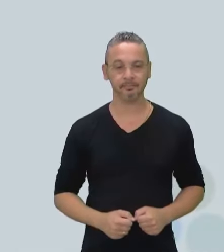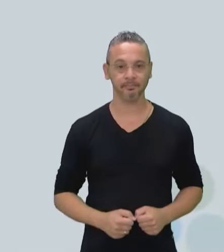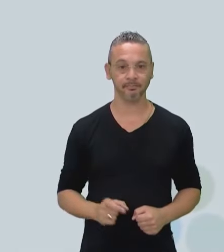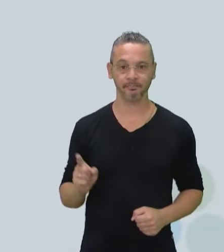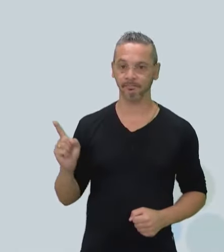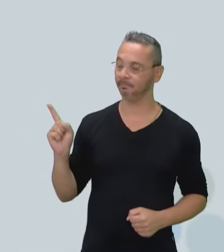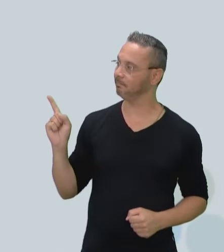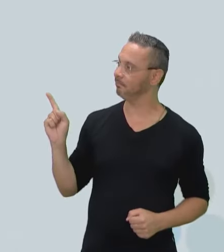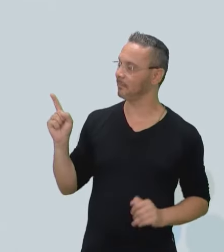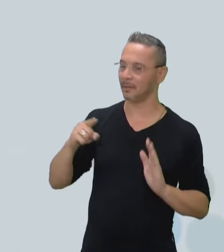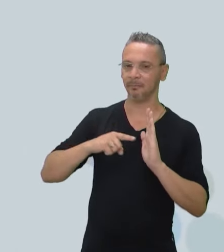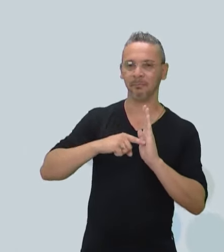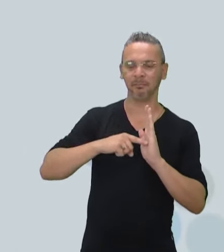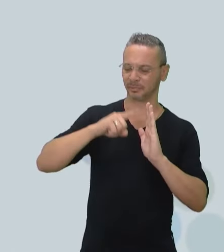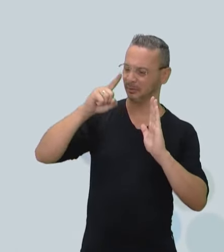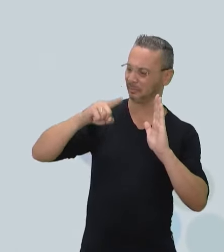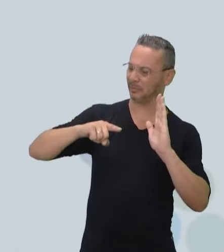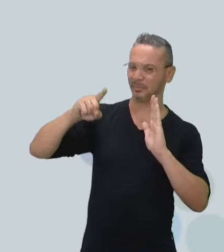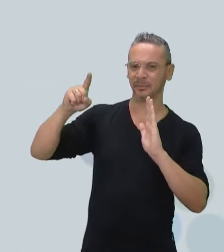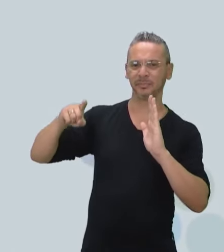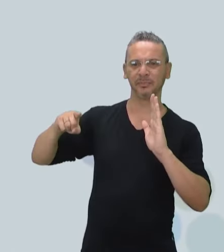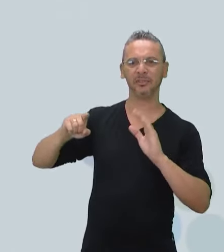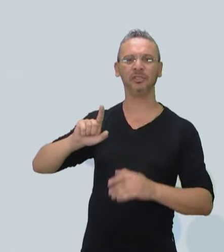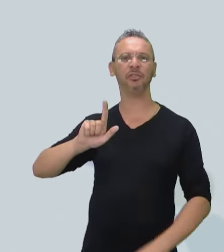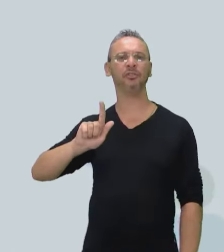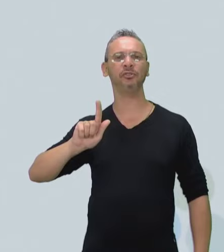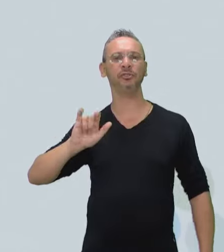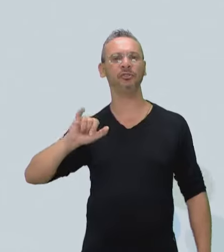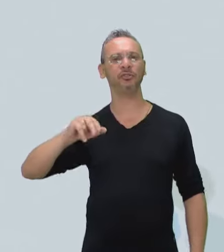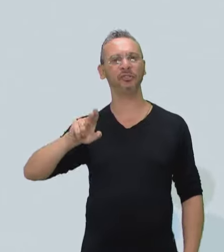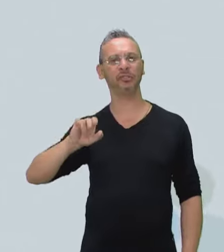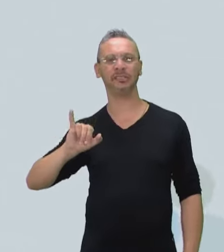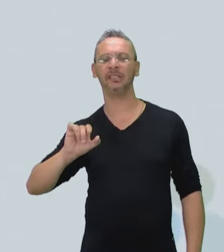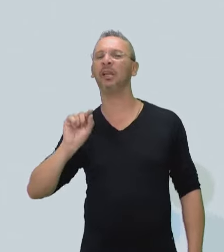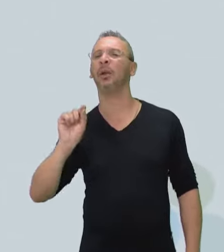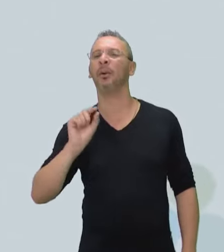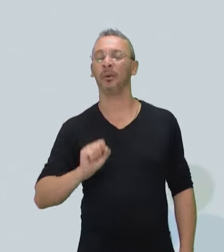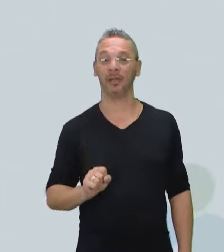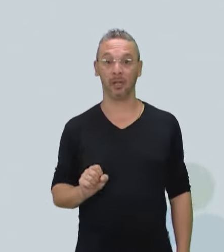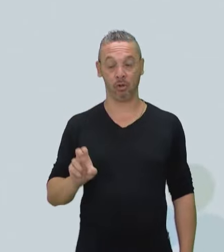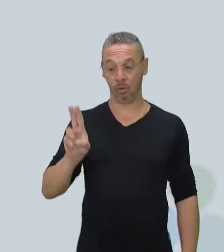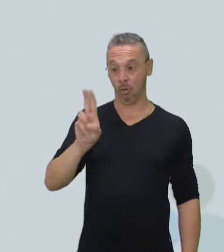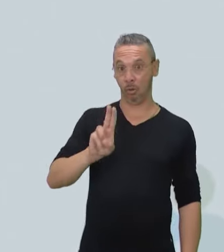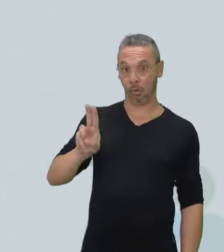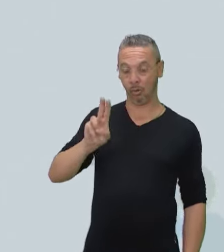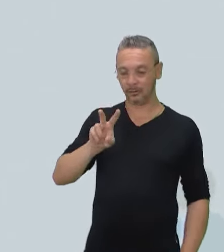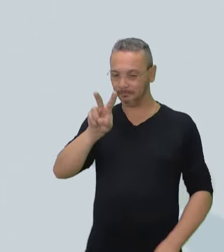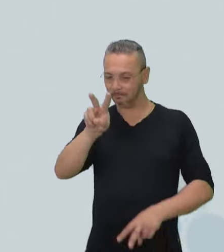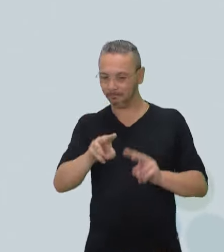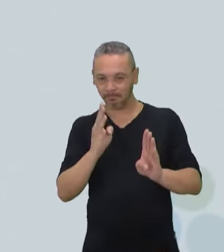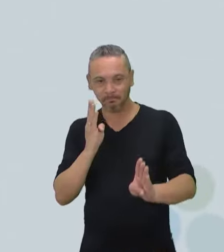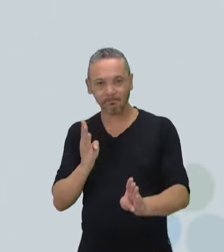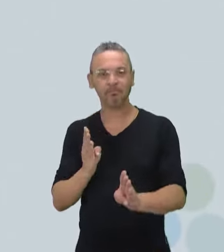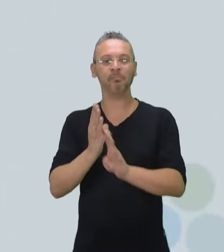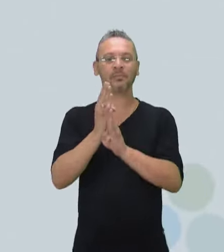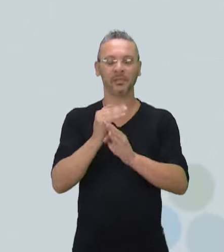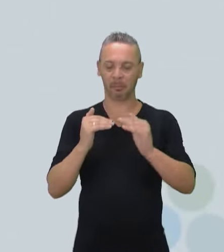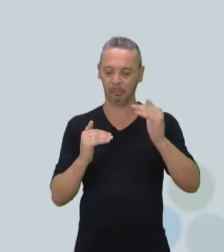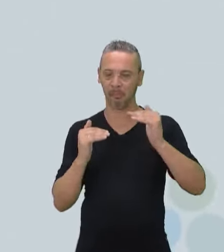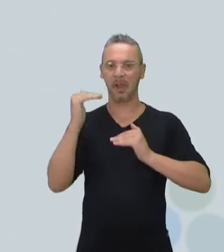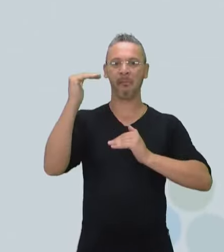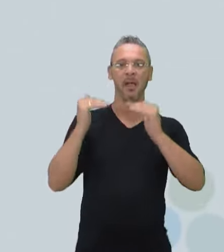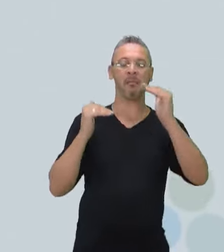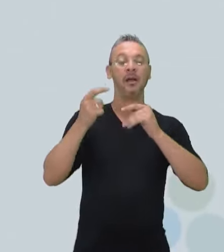Índice ou coeficiente de Gini, utilizado para a aferição da desigualdade econômica e concentração de